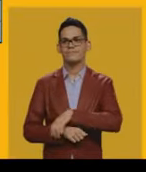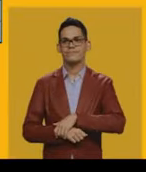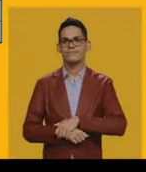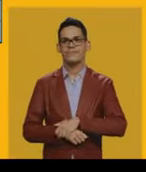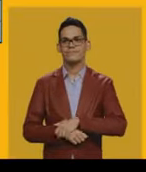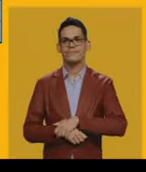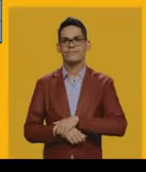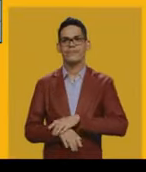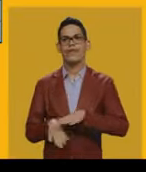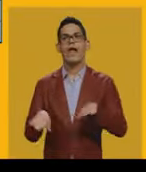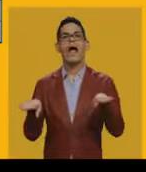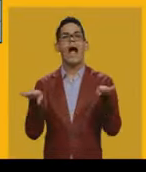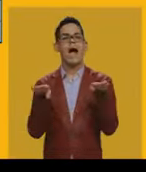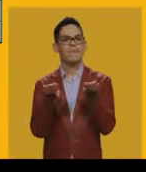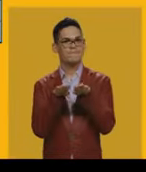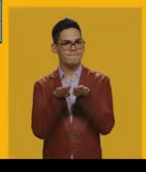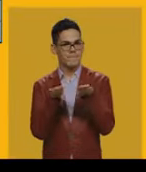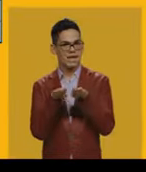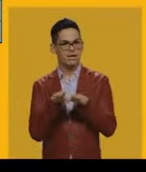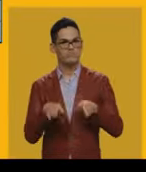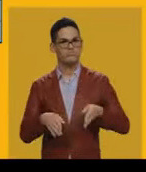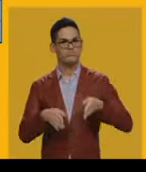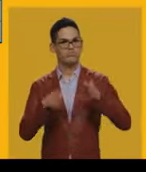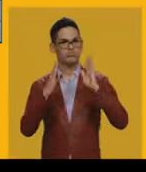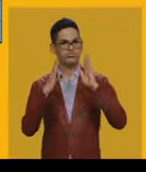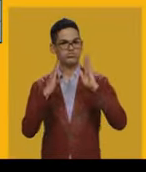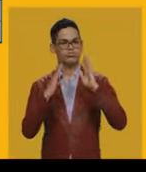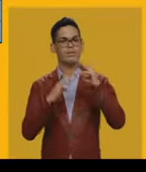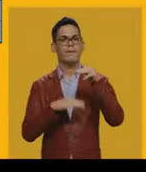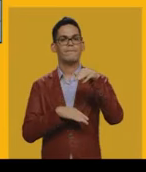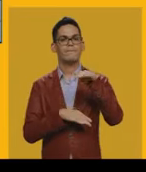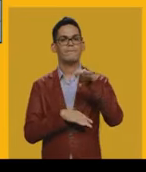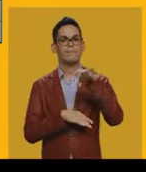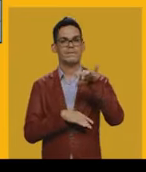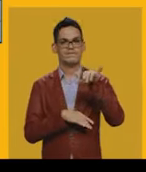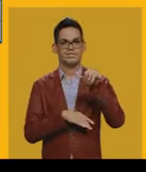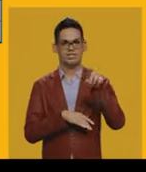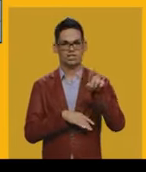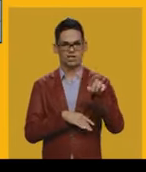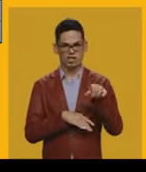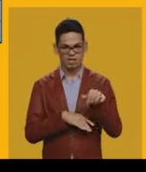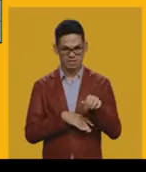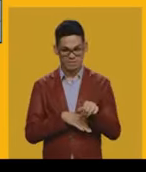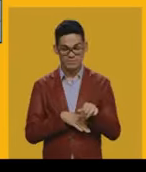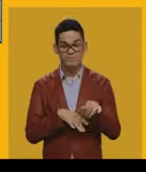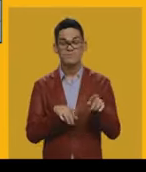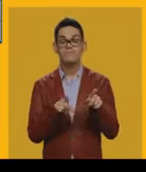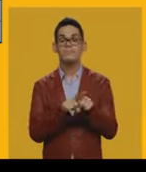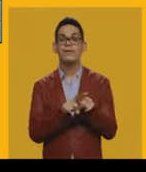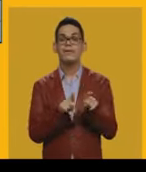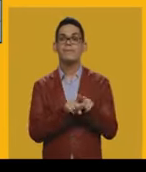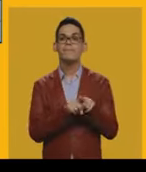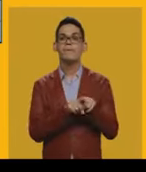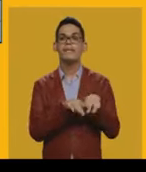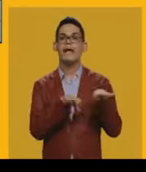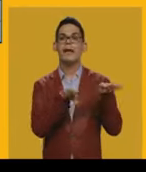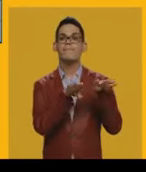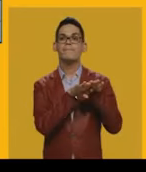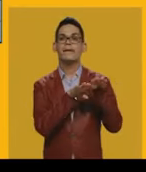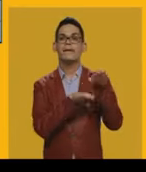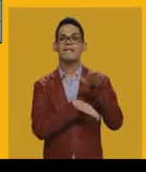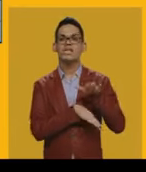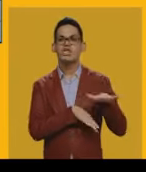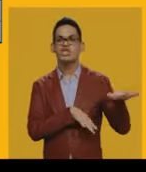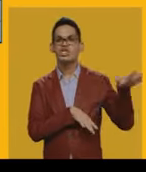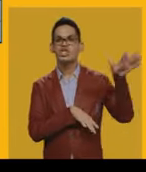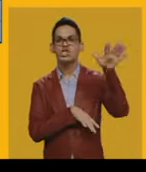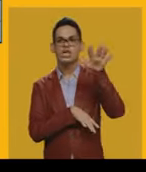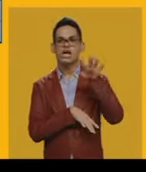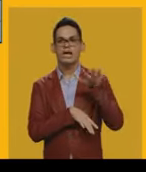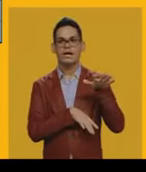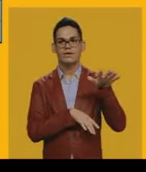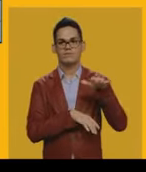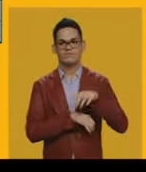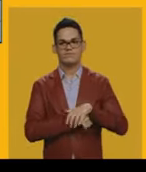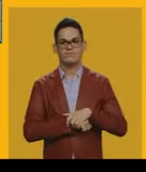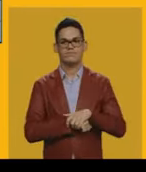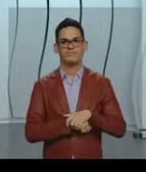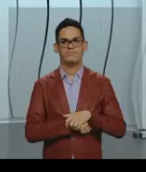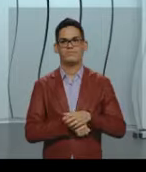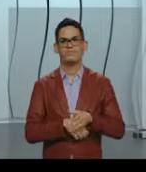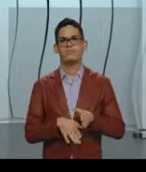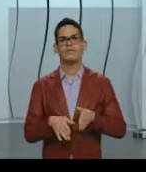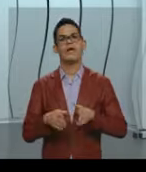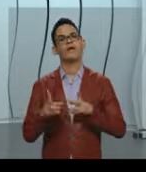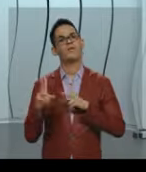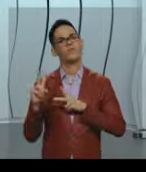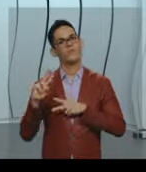Nós temos a média de cada turma, ok. E tem a média geral que já tinha sido dada aqui, né, que equivale